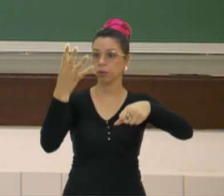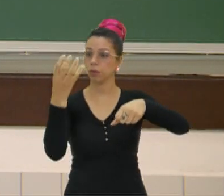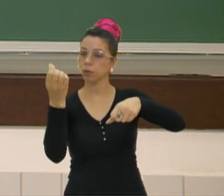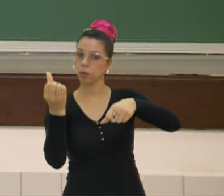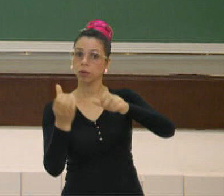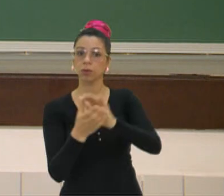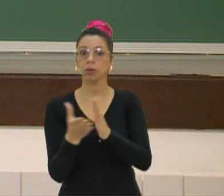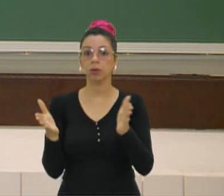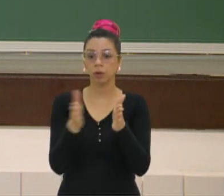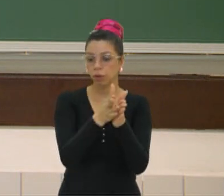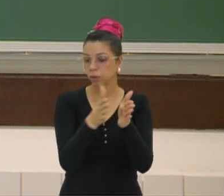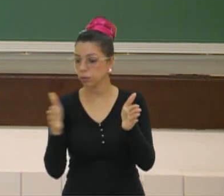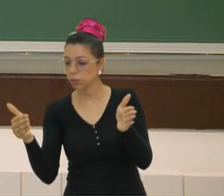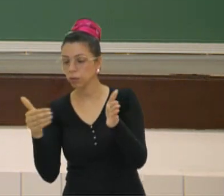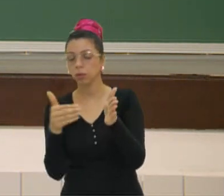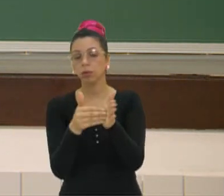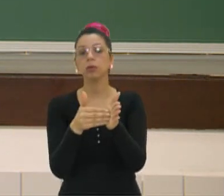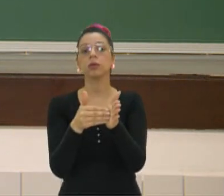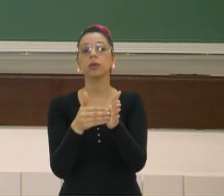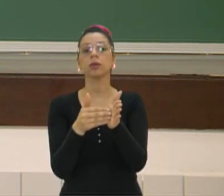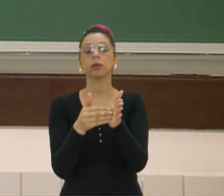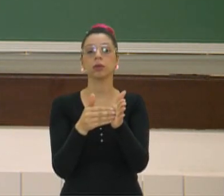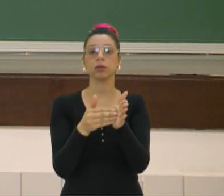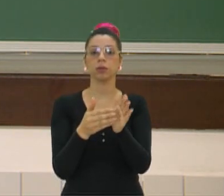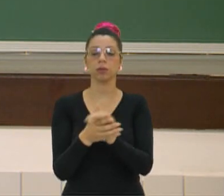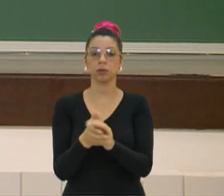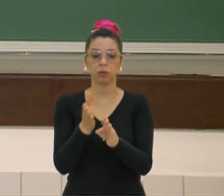de 1934, aquela que o Vargas